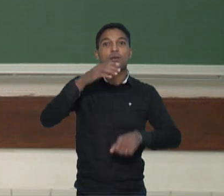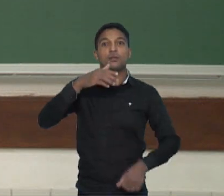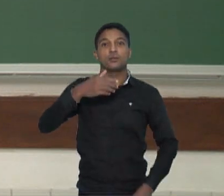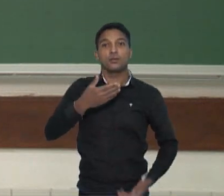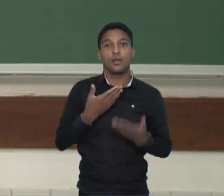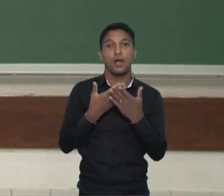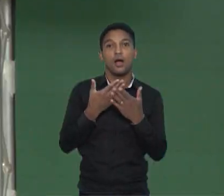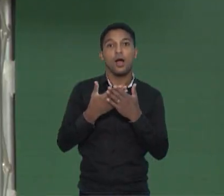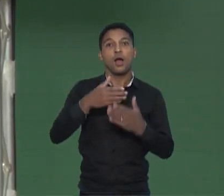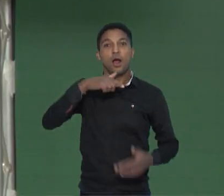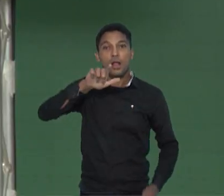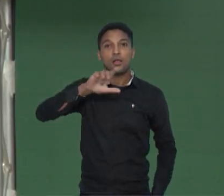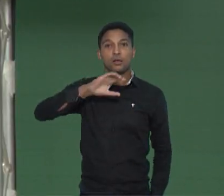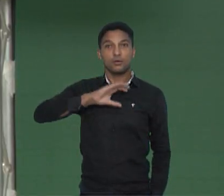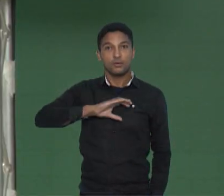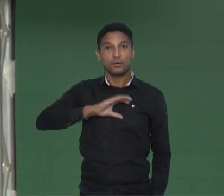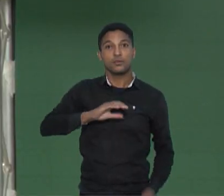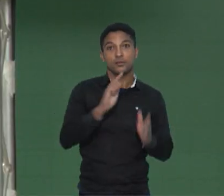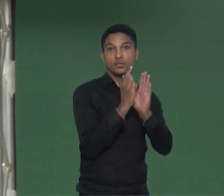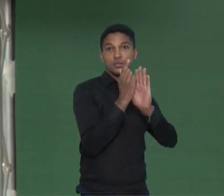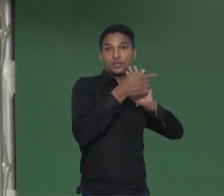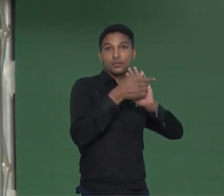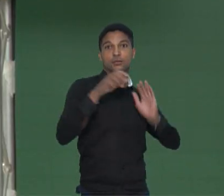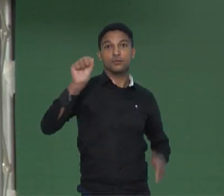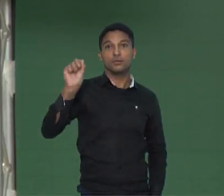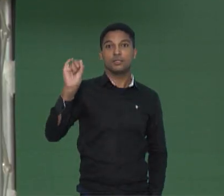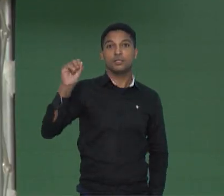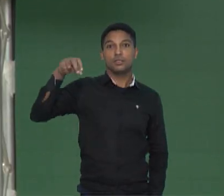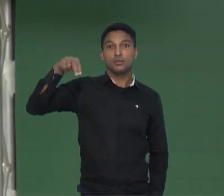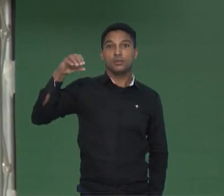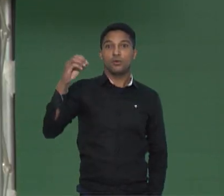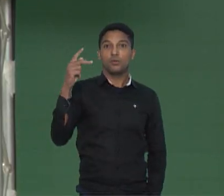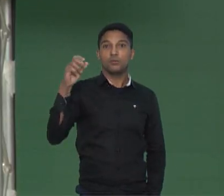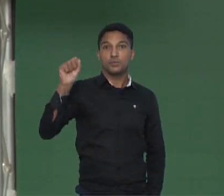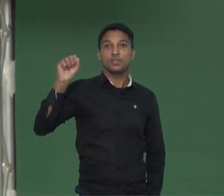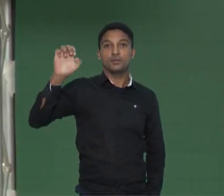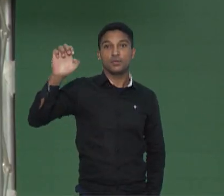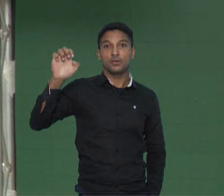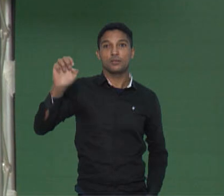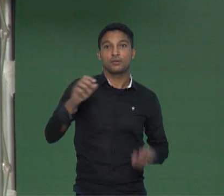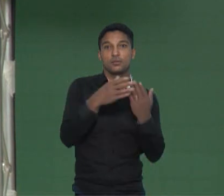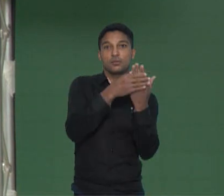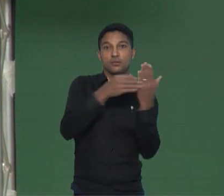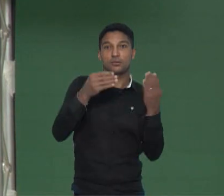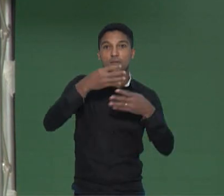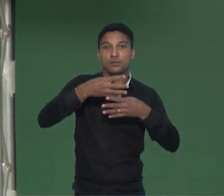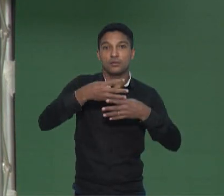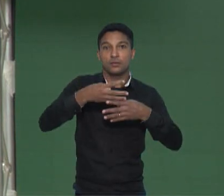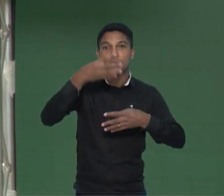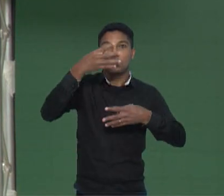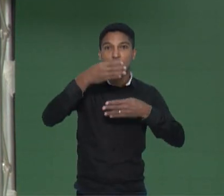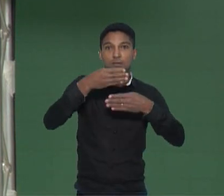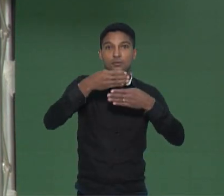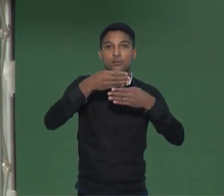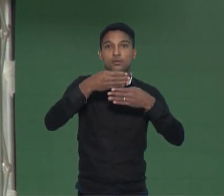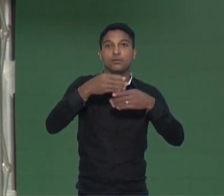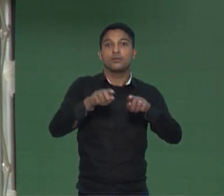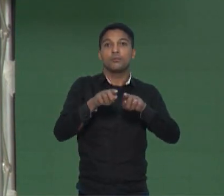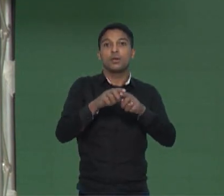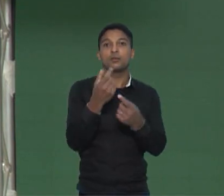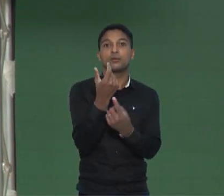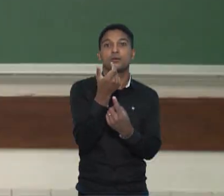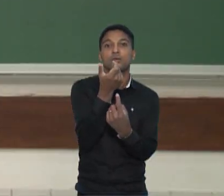portuguesa, gênero sinopse e regência verbal. Mas antes, tenho um recado para